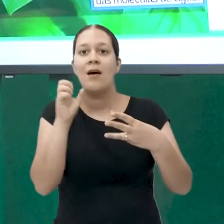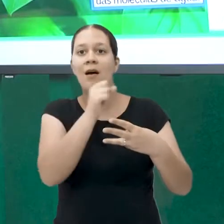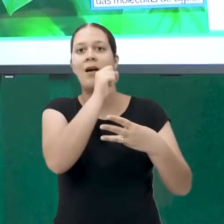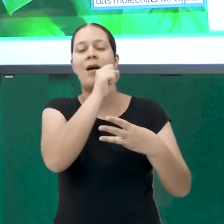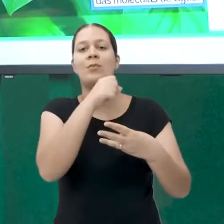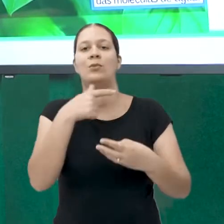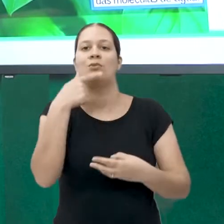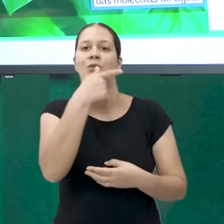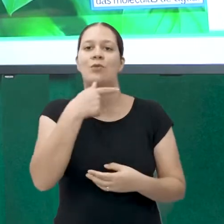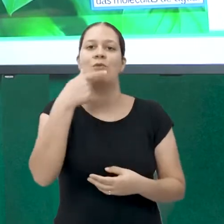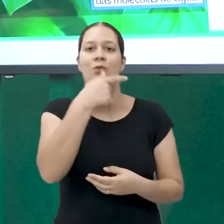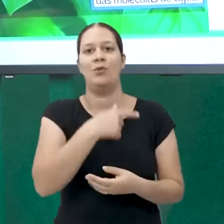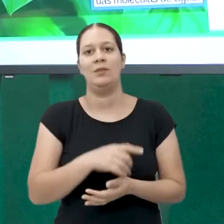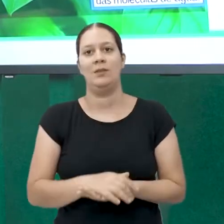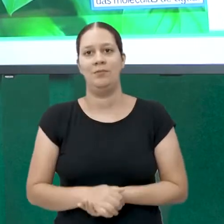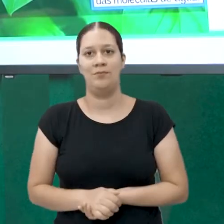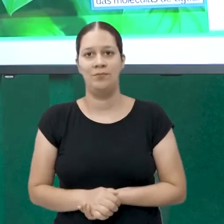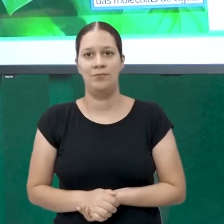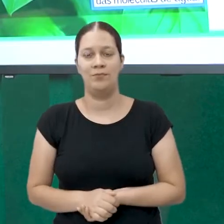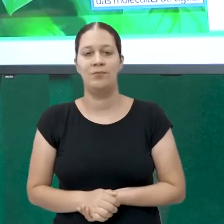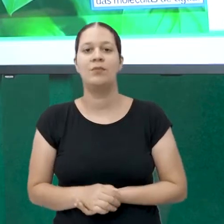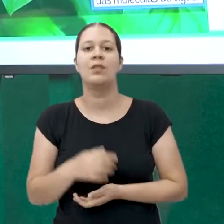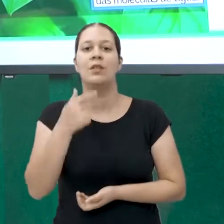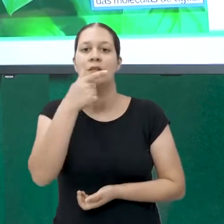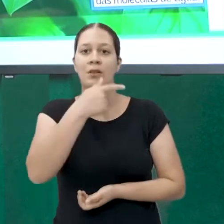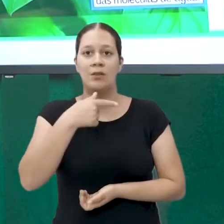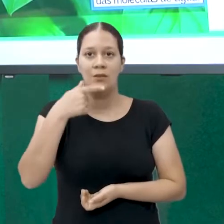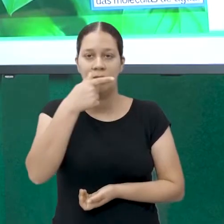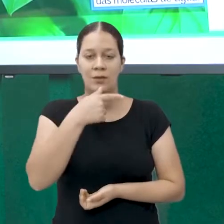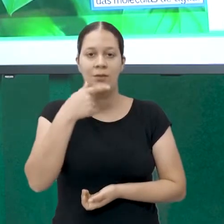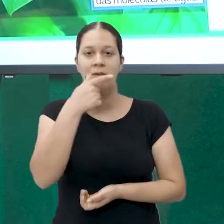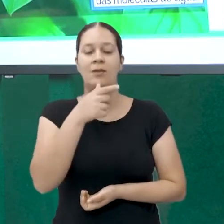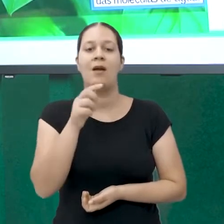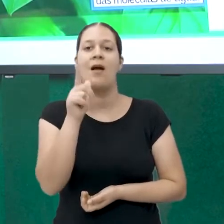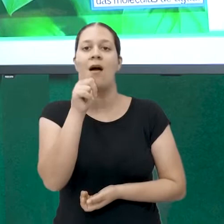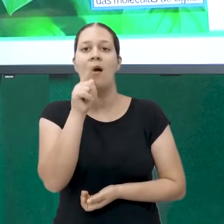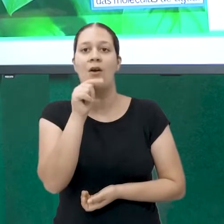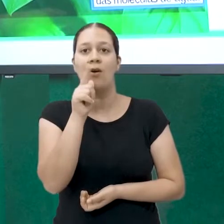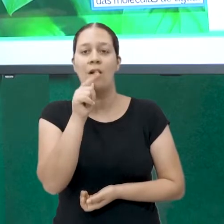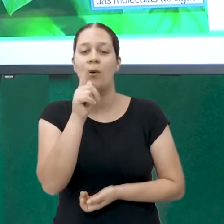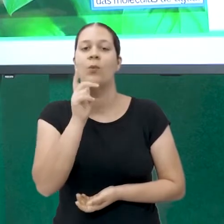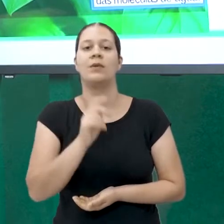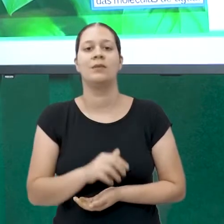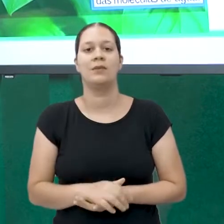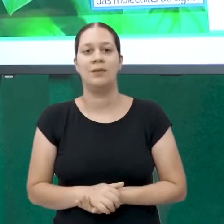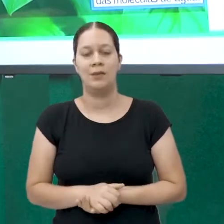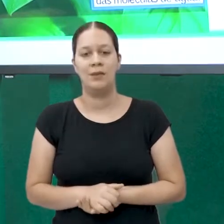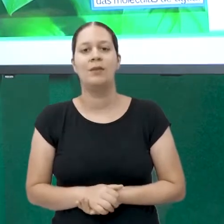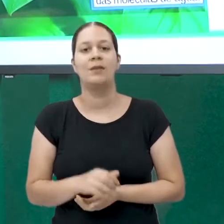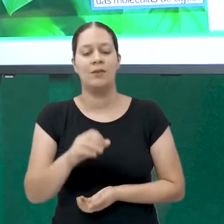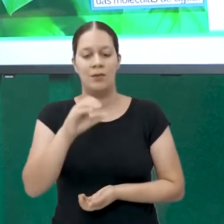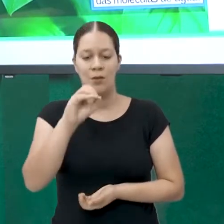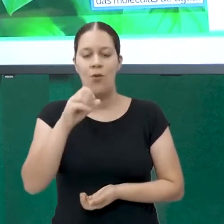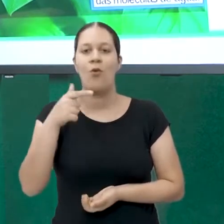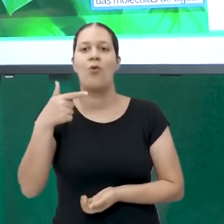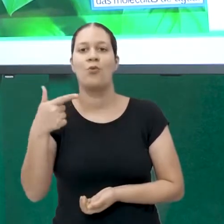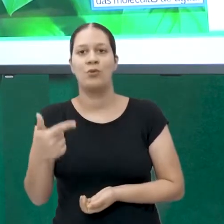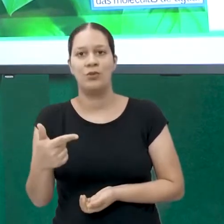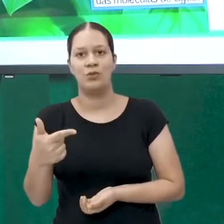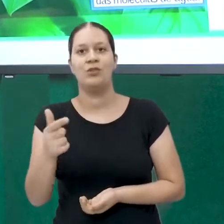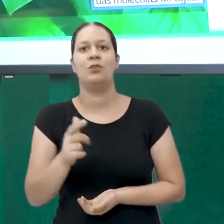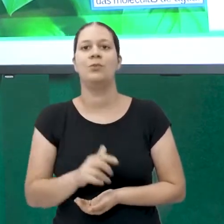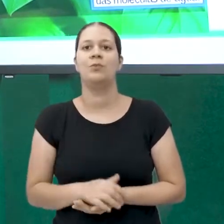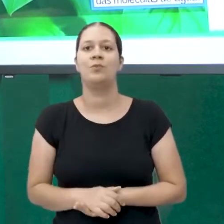já era. Vai gerar glicose. Tá? Vai gerar glicose, vai gerar água e vai